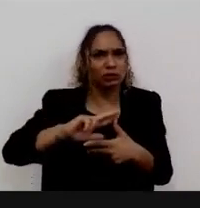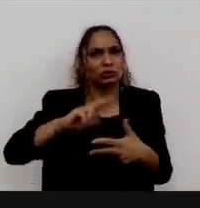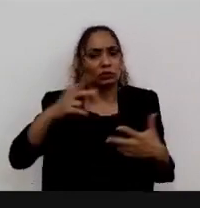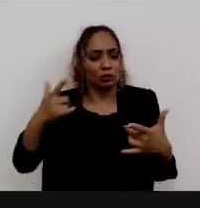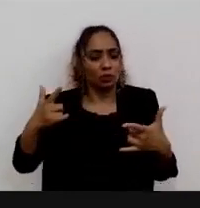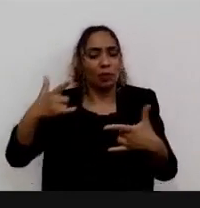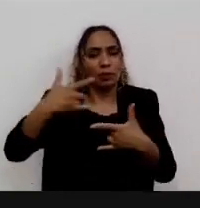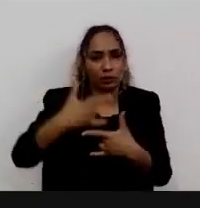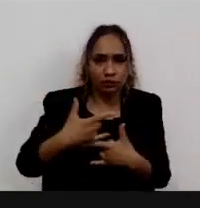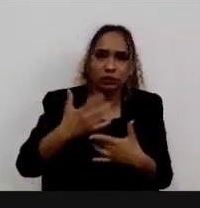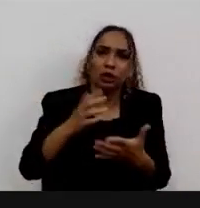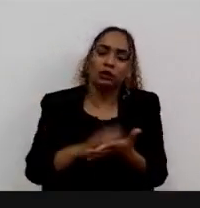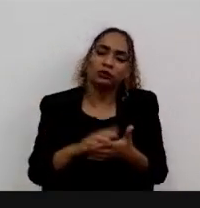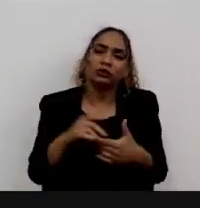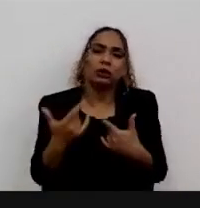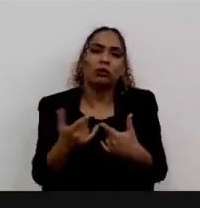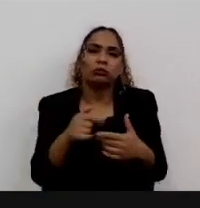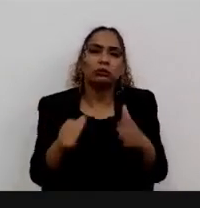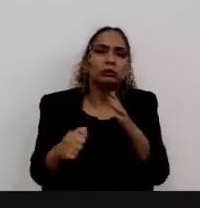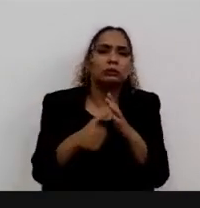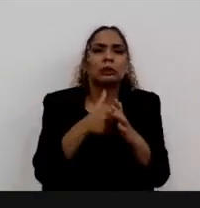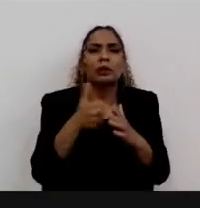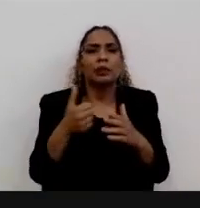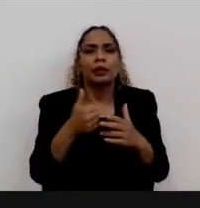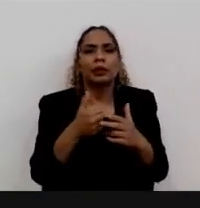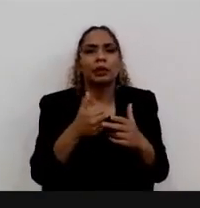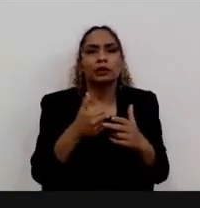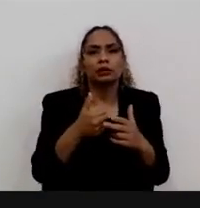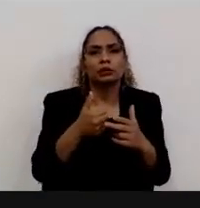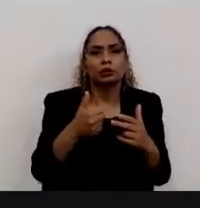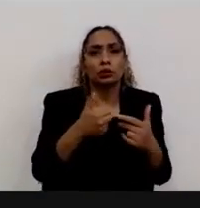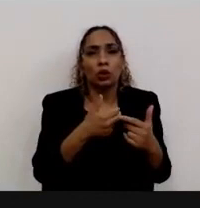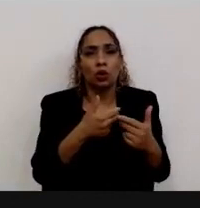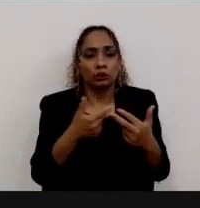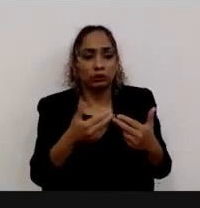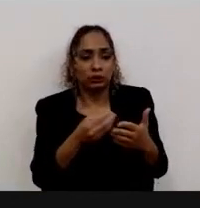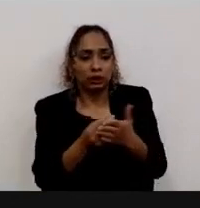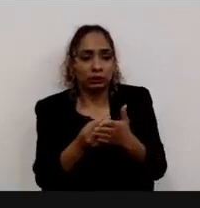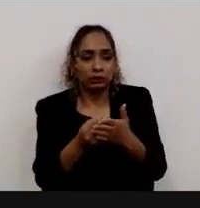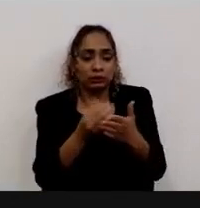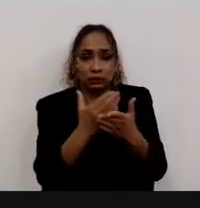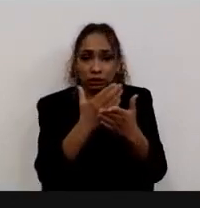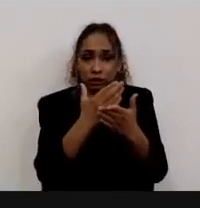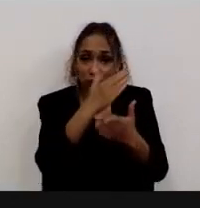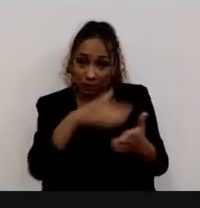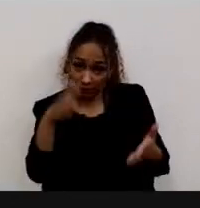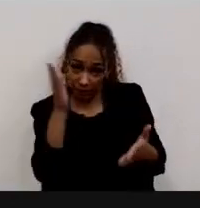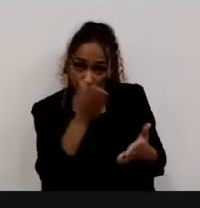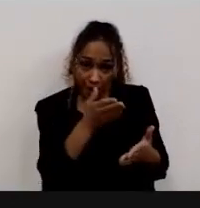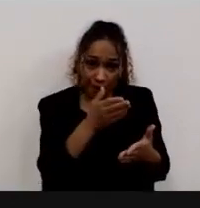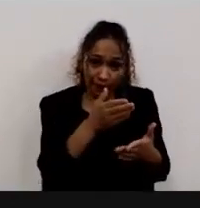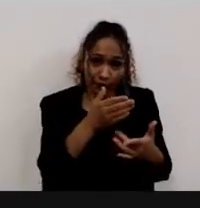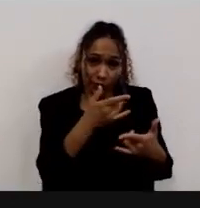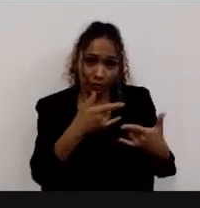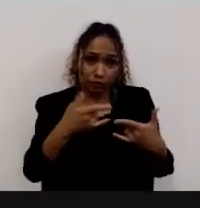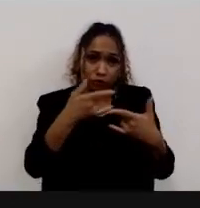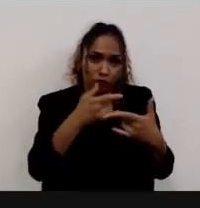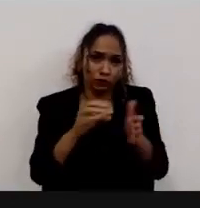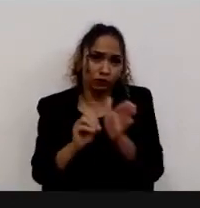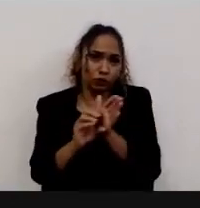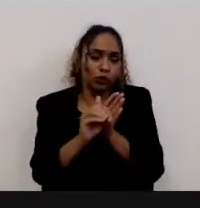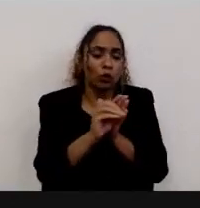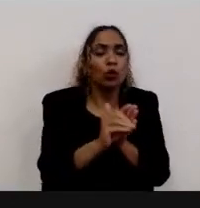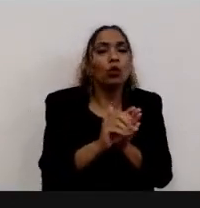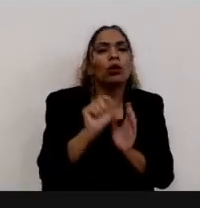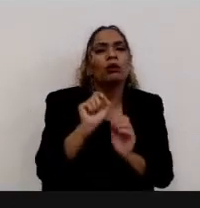servidores ao longo do mundo, e as primeiras coisas, os primeiros setores que eles desativaram, Microsoft, Google